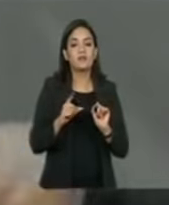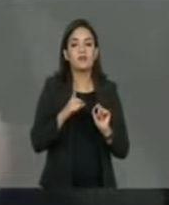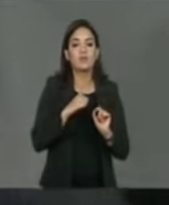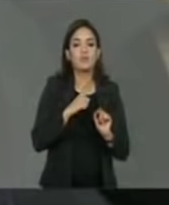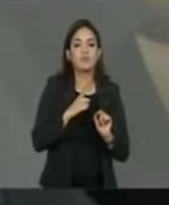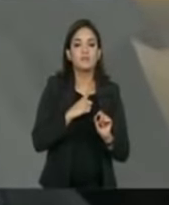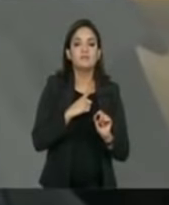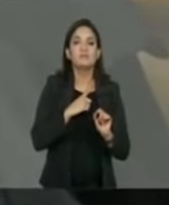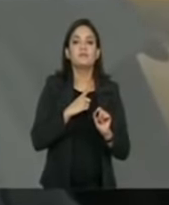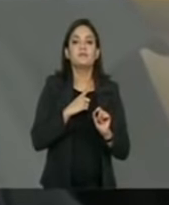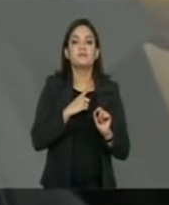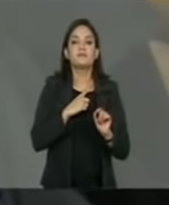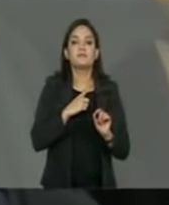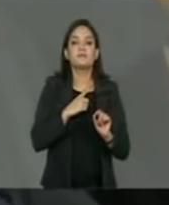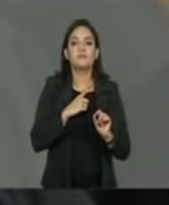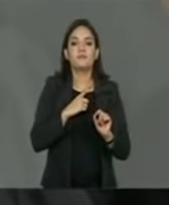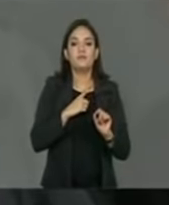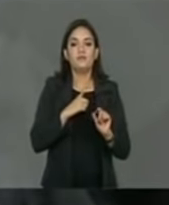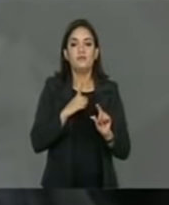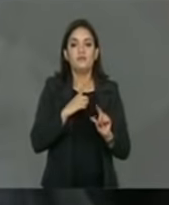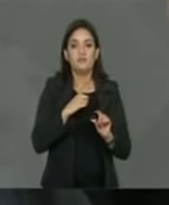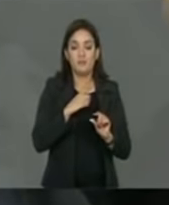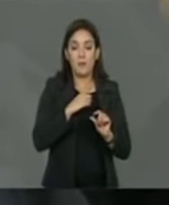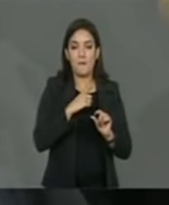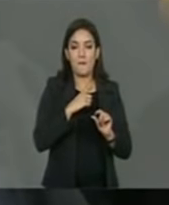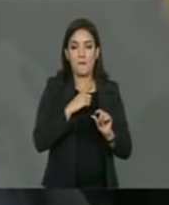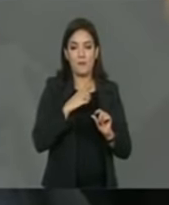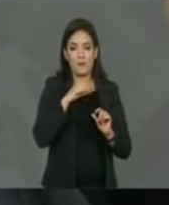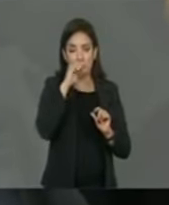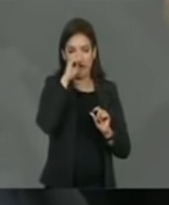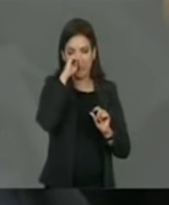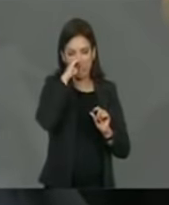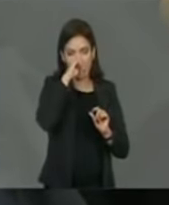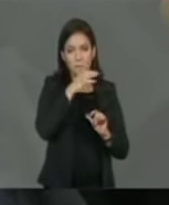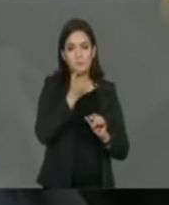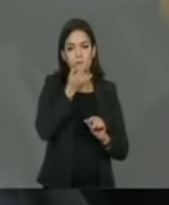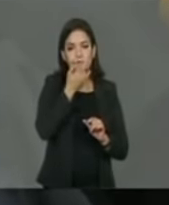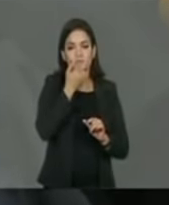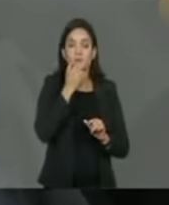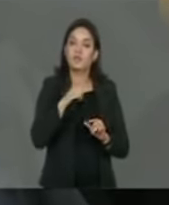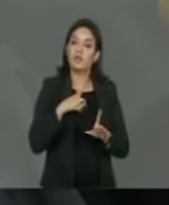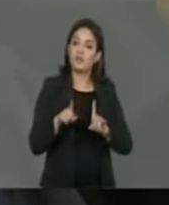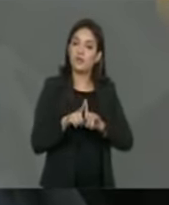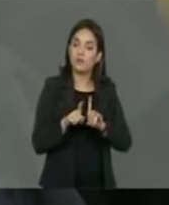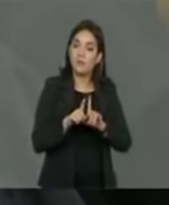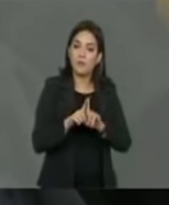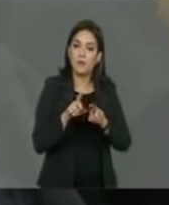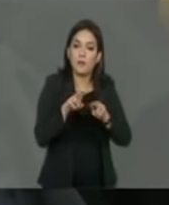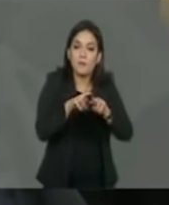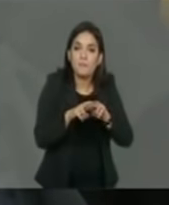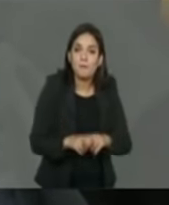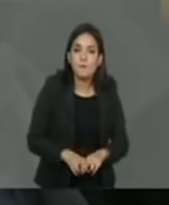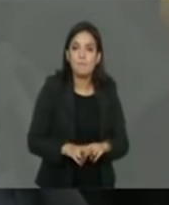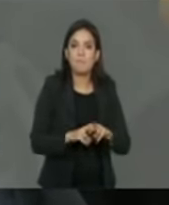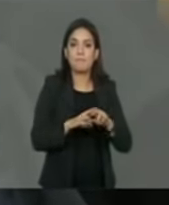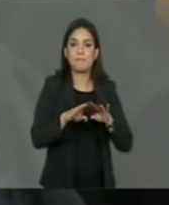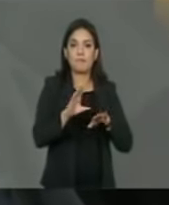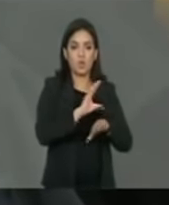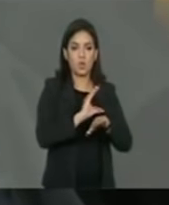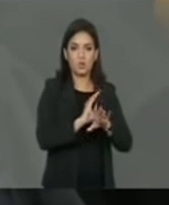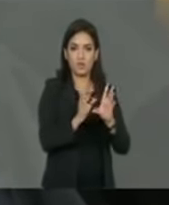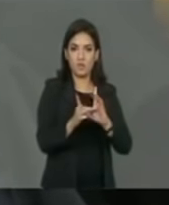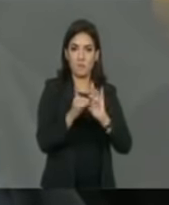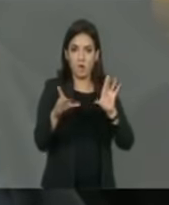não tenha dado singularidade do funcionalismo brasileiro pois foi também adotada pelas vigentes funções democráticas da